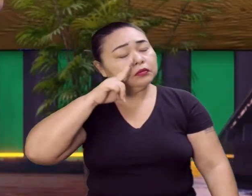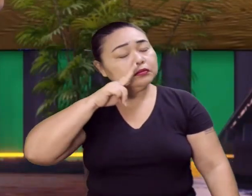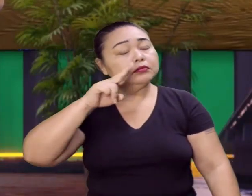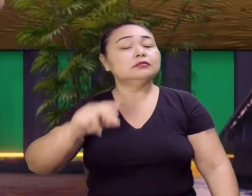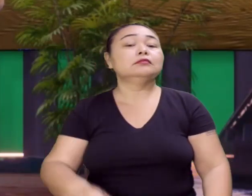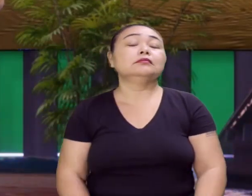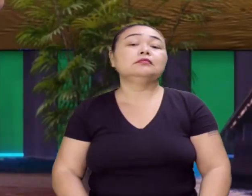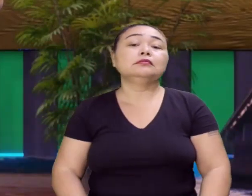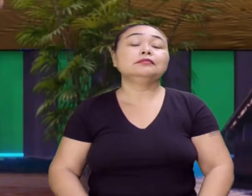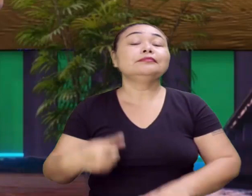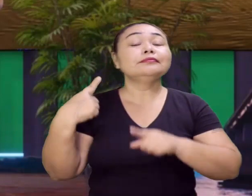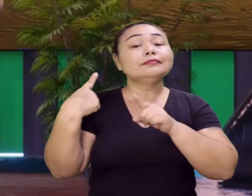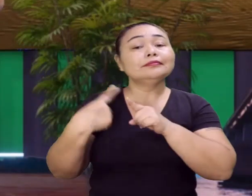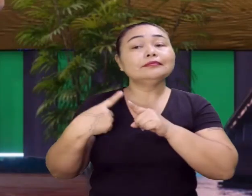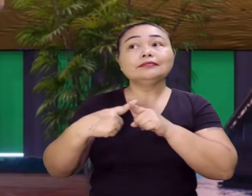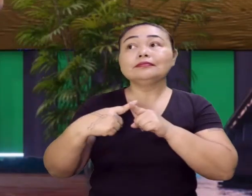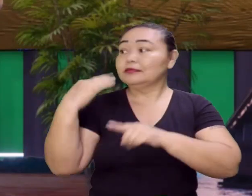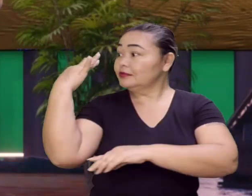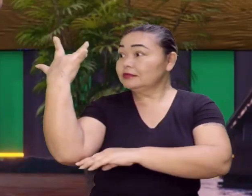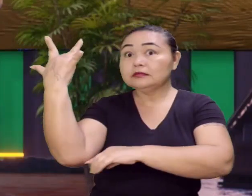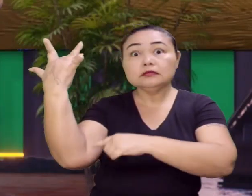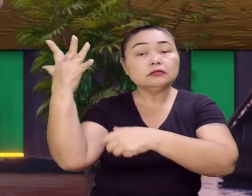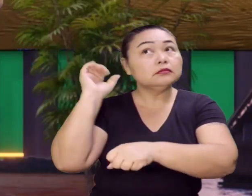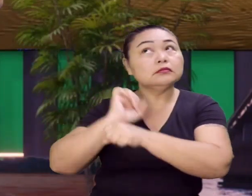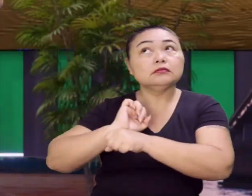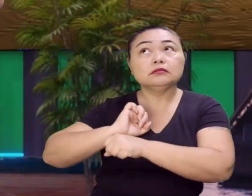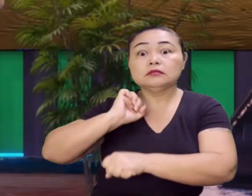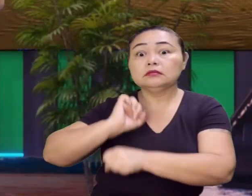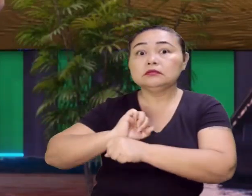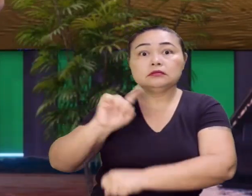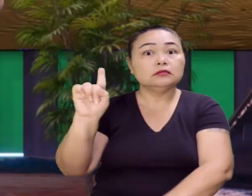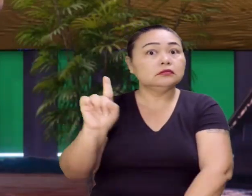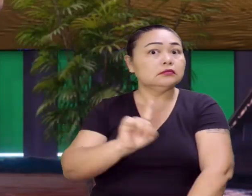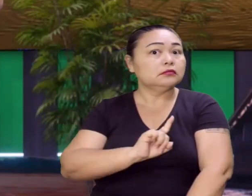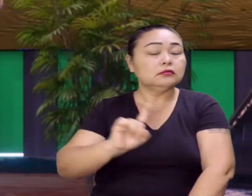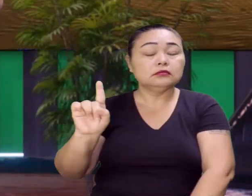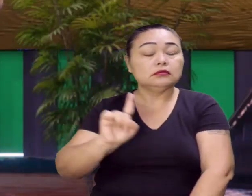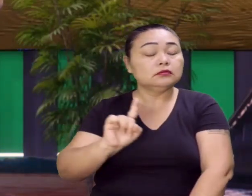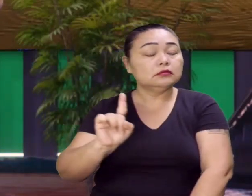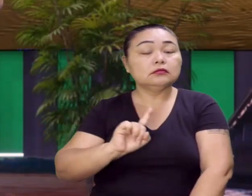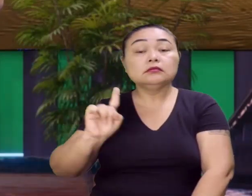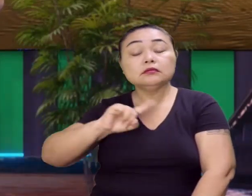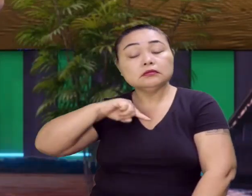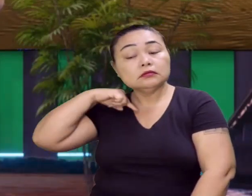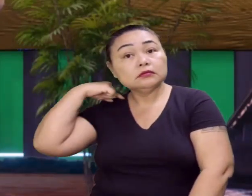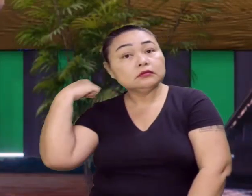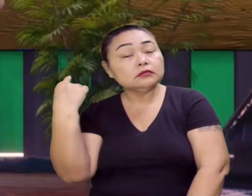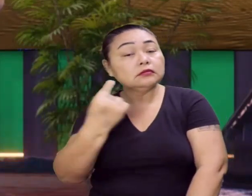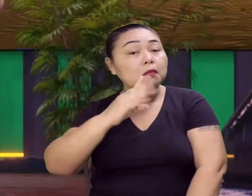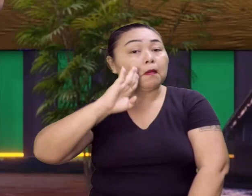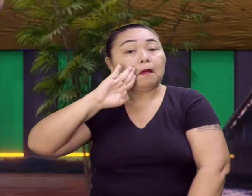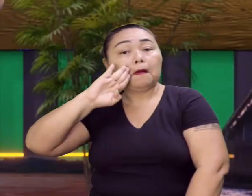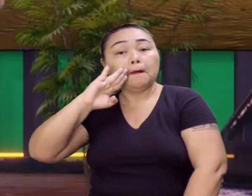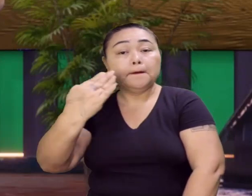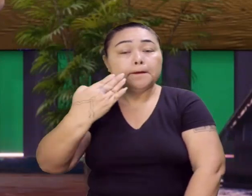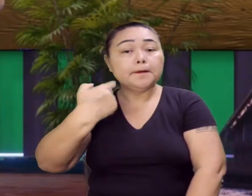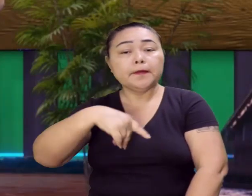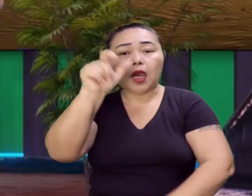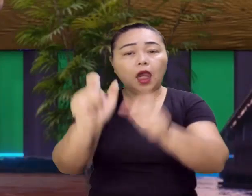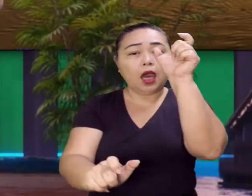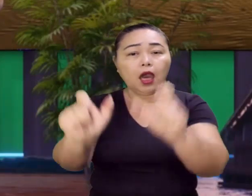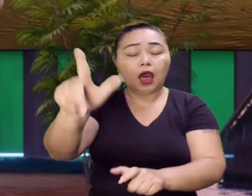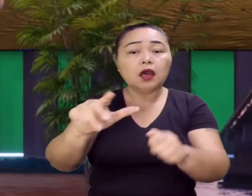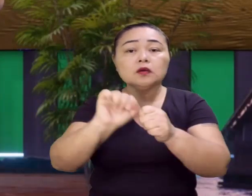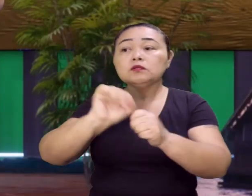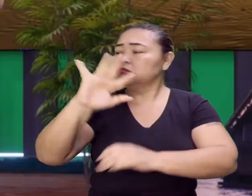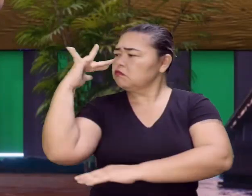urgente, porque a natureza não espera. Exatamente, É galera. isso? Muito bem. Nós somos bilhões de pessoas. E a